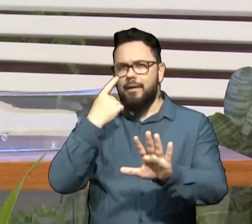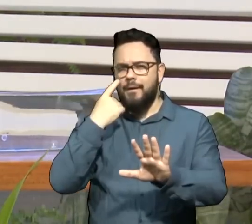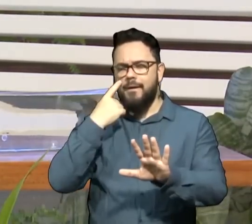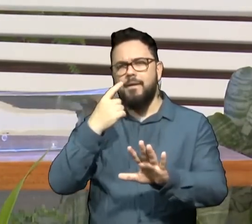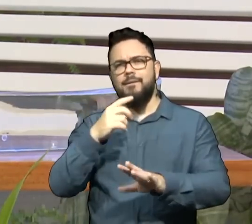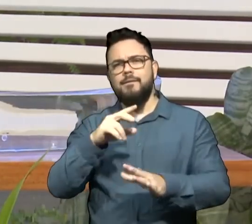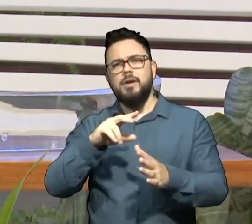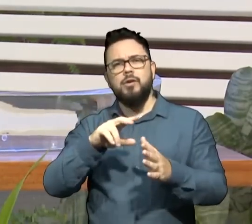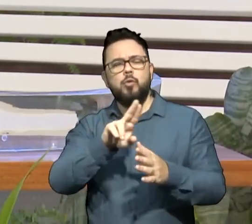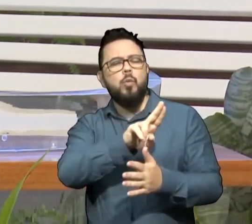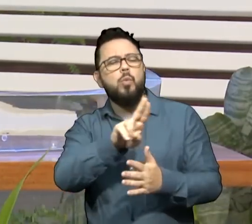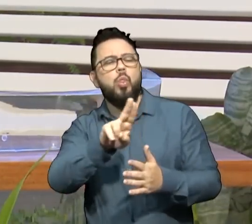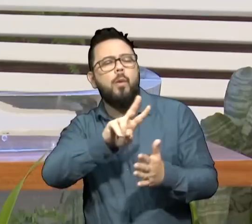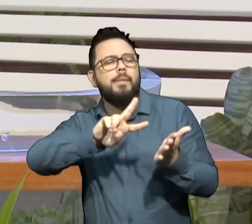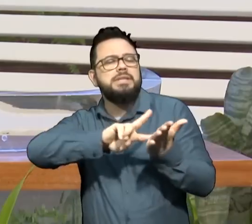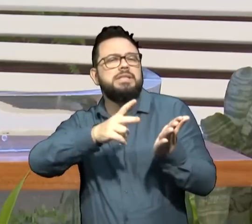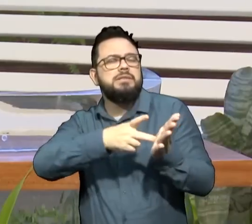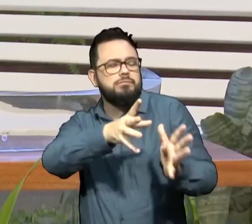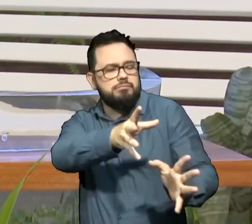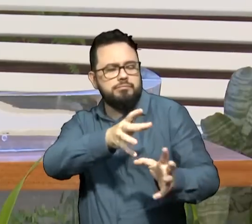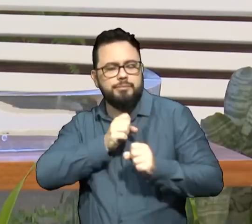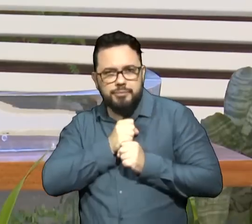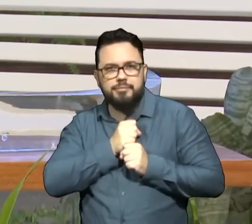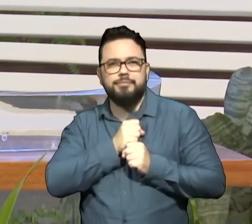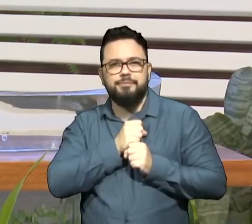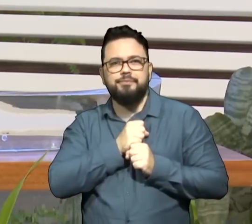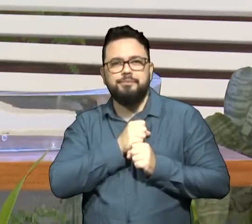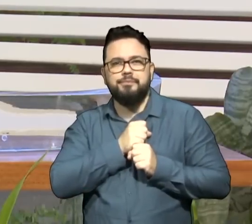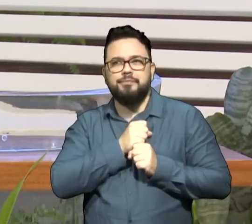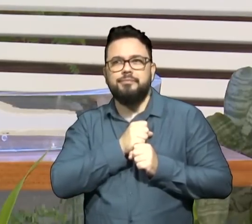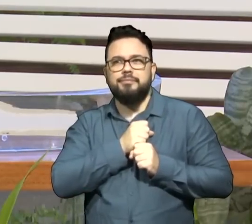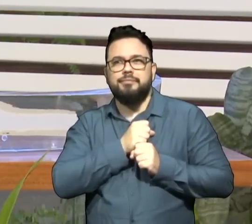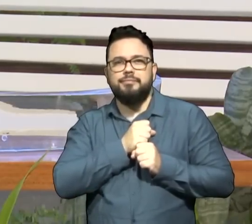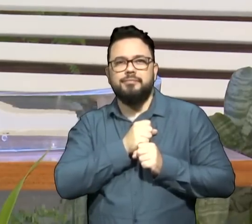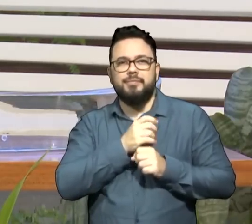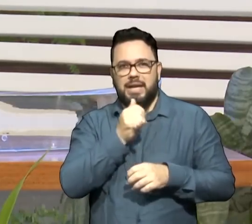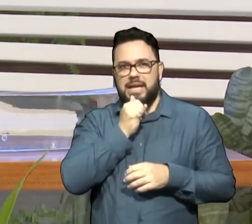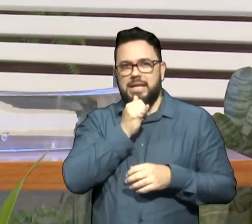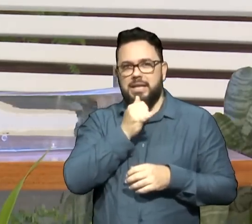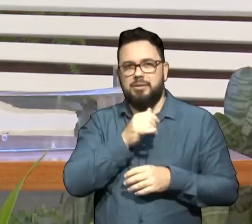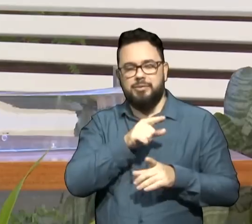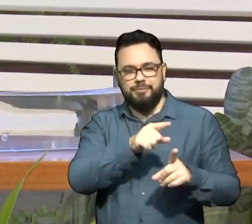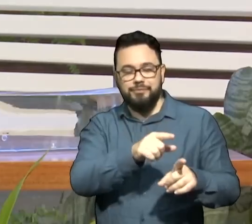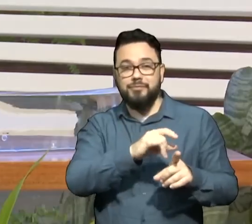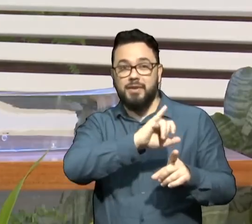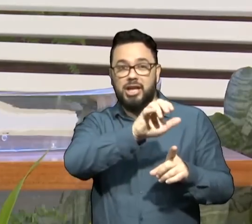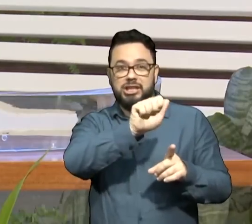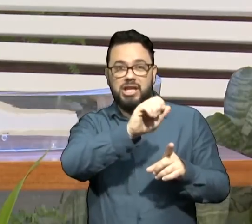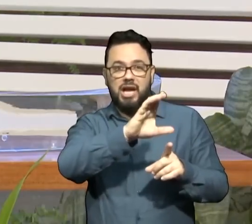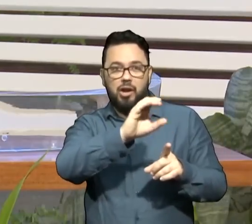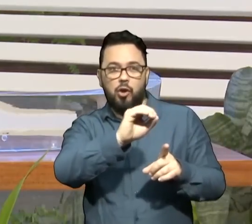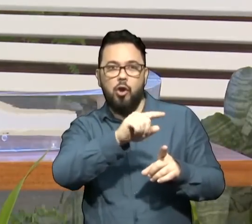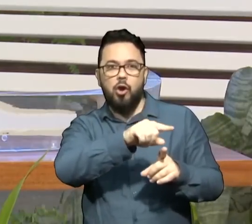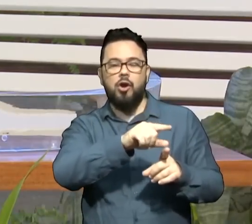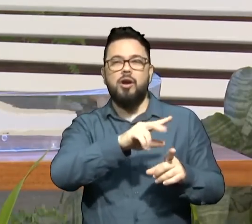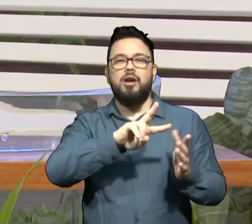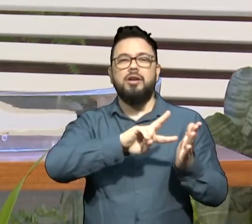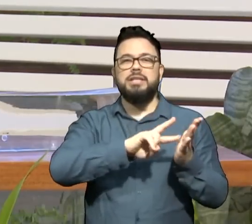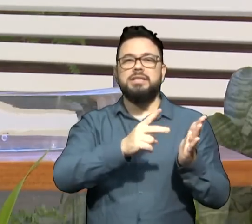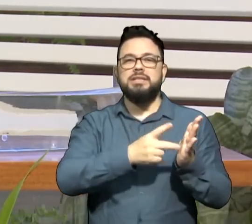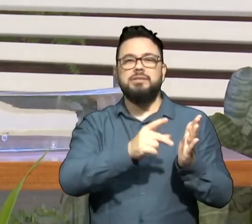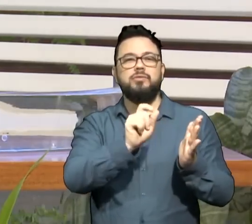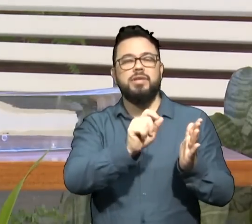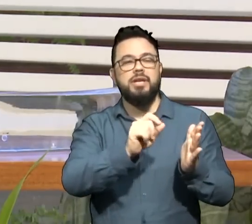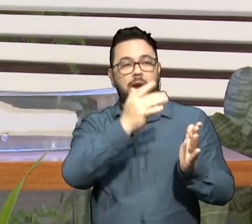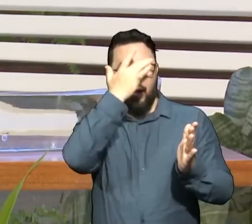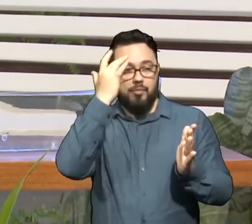nome ter algo a ver com a pessoa o nome da criança é Jacó porque ele segurou o calcanhar do outro ali jakov em hebraico significa aquele